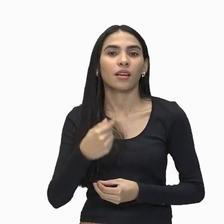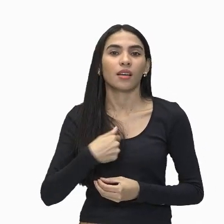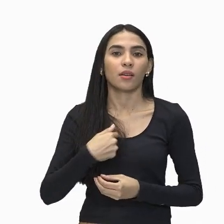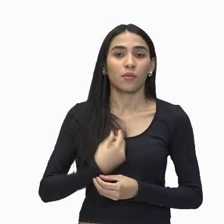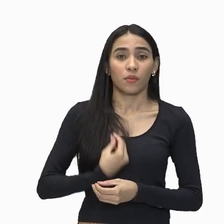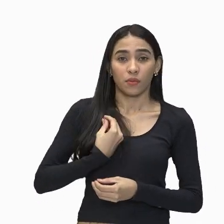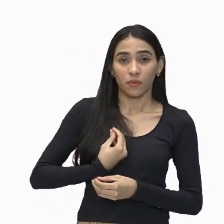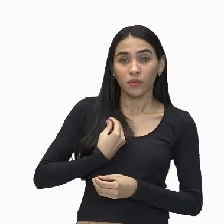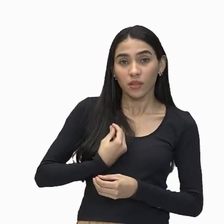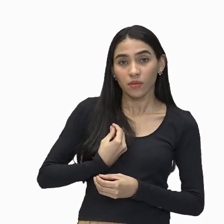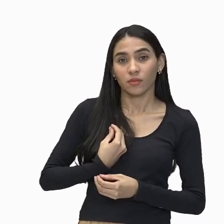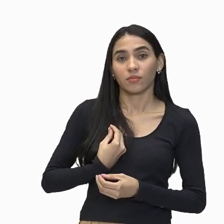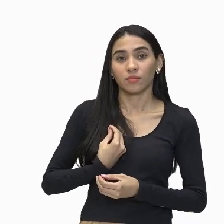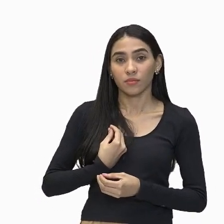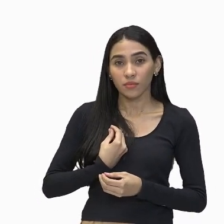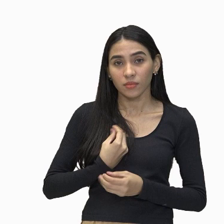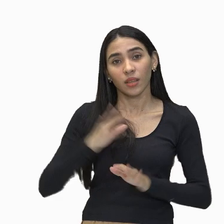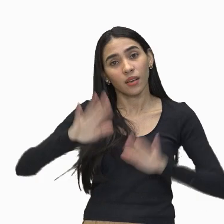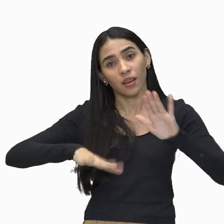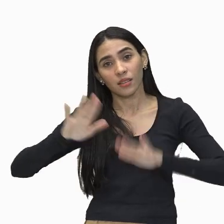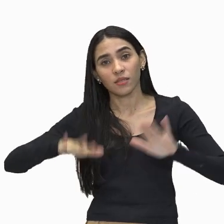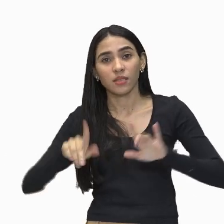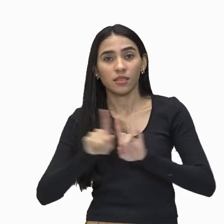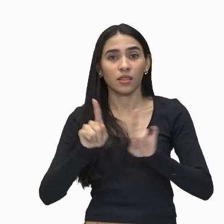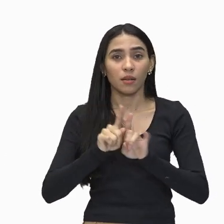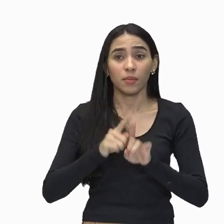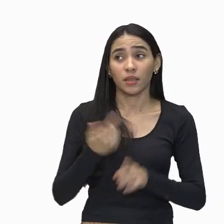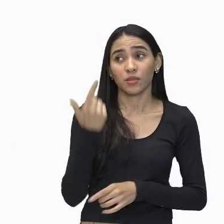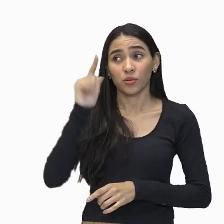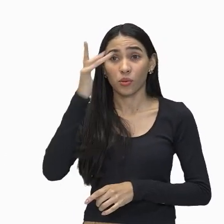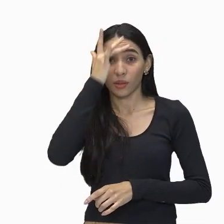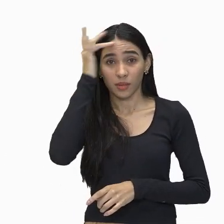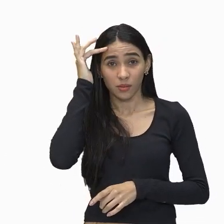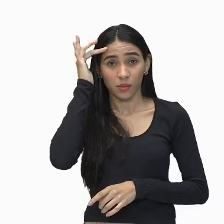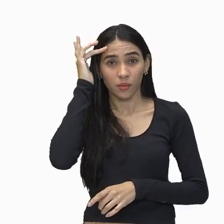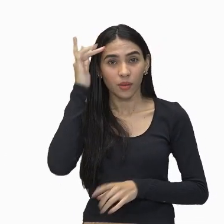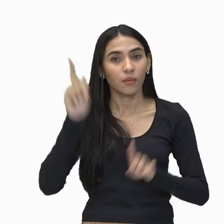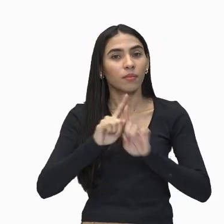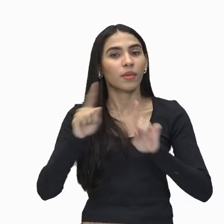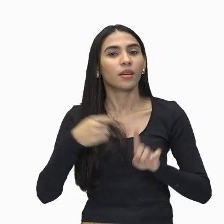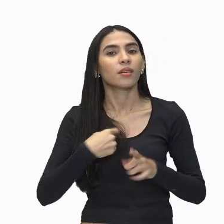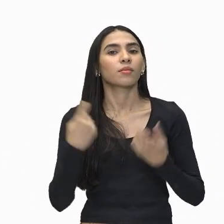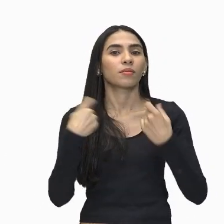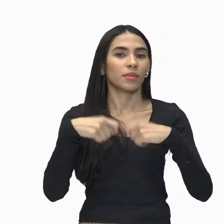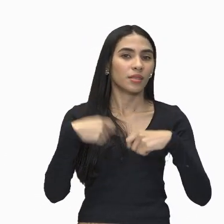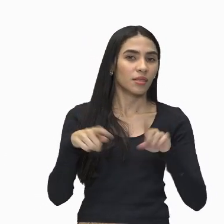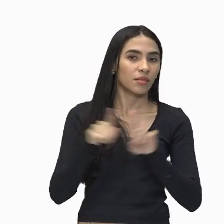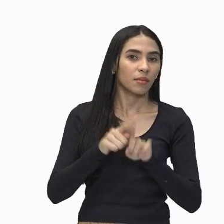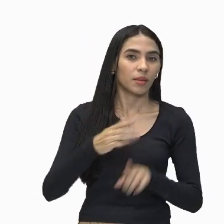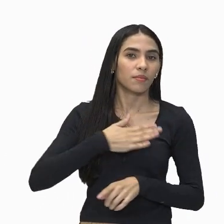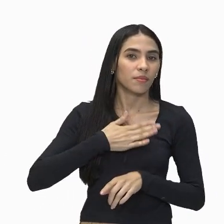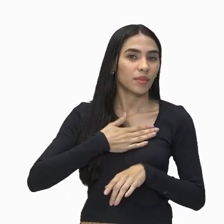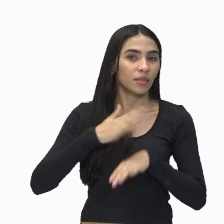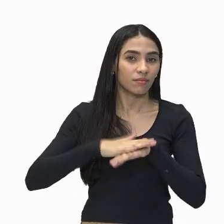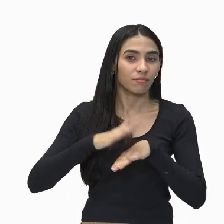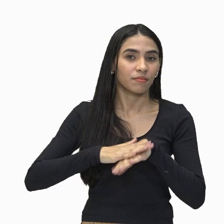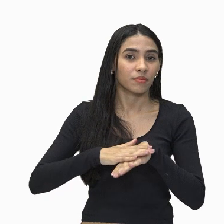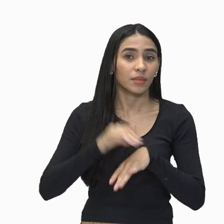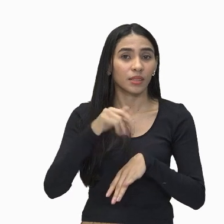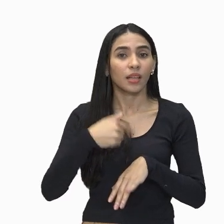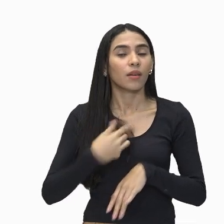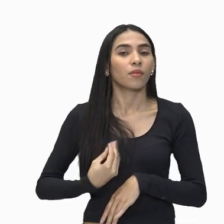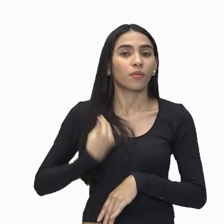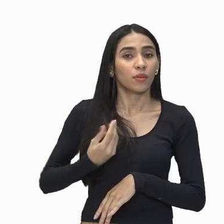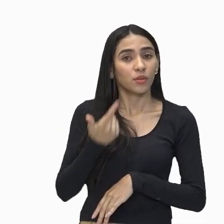uma existência, muitas vezes a existência dos outros, mas eu preciso viver a minha existência. Se eu vivo